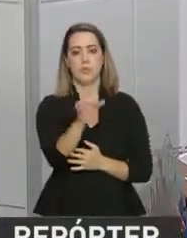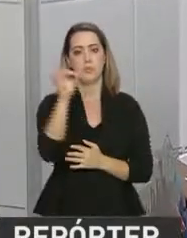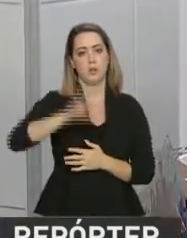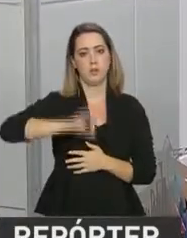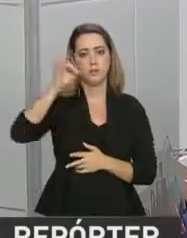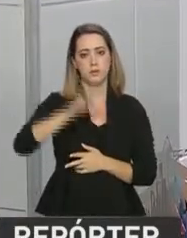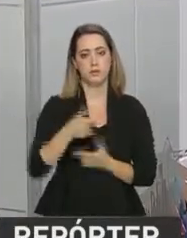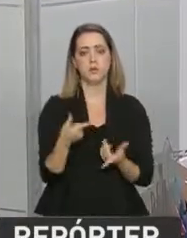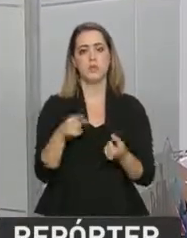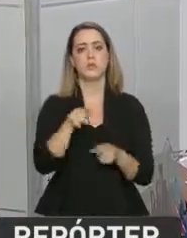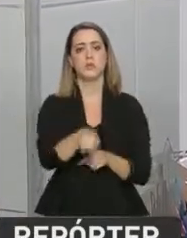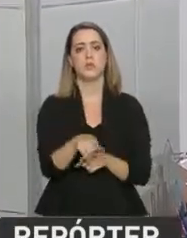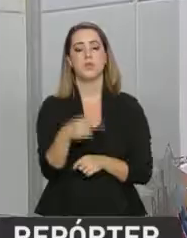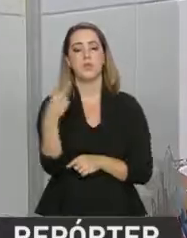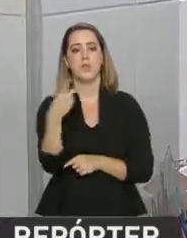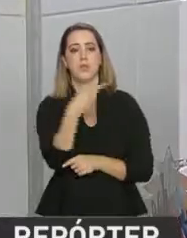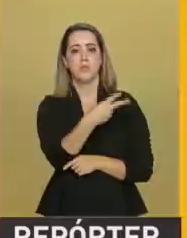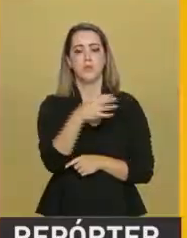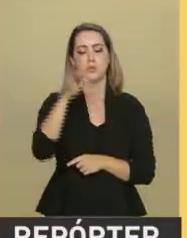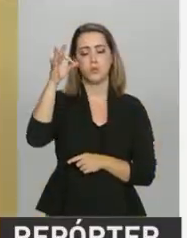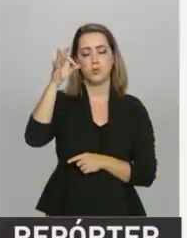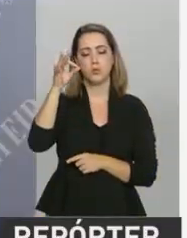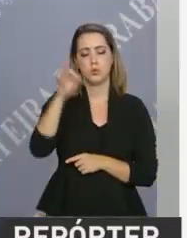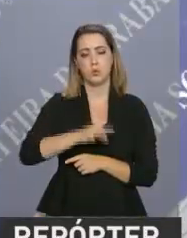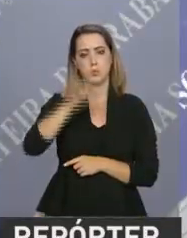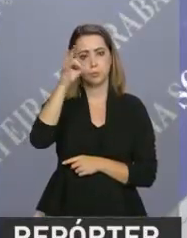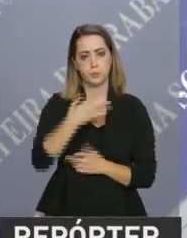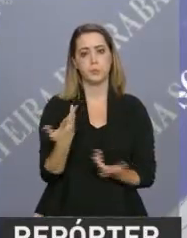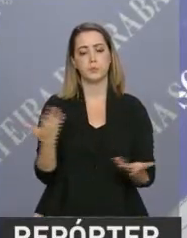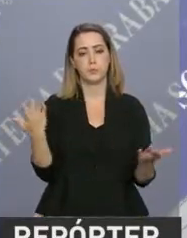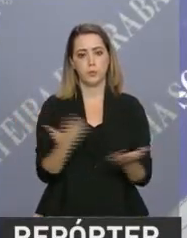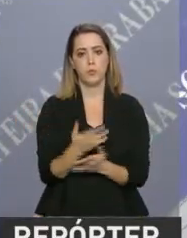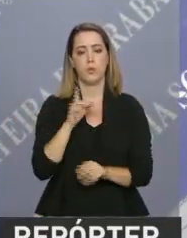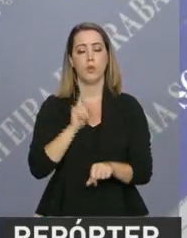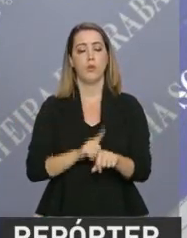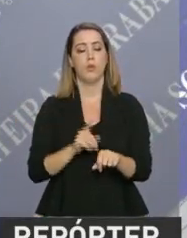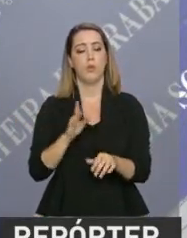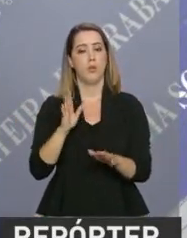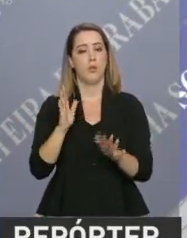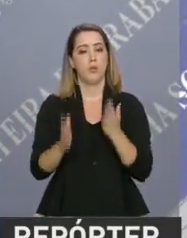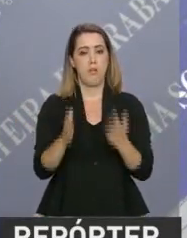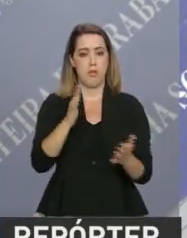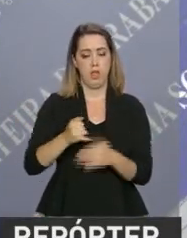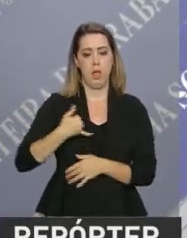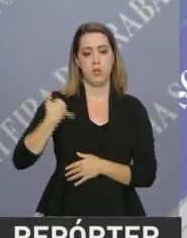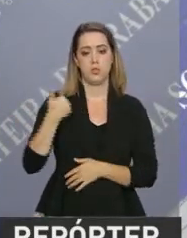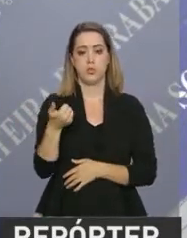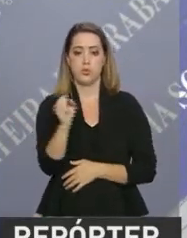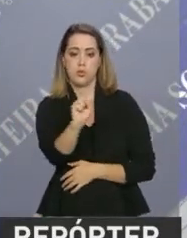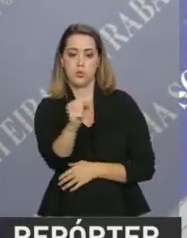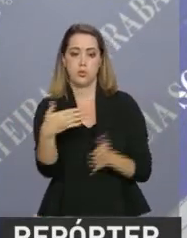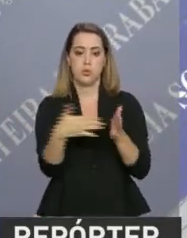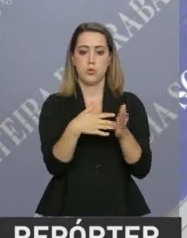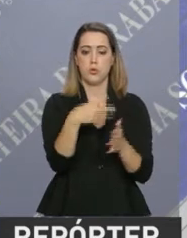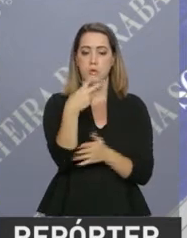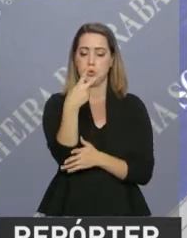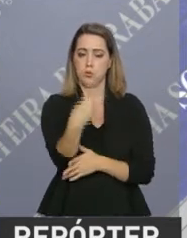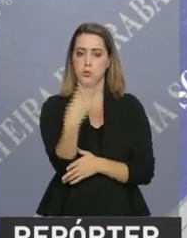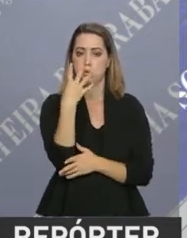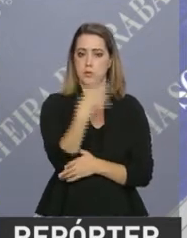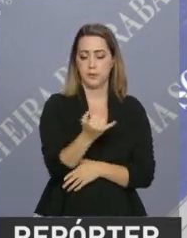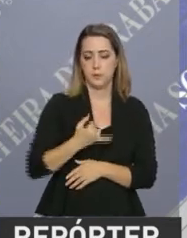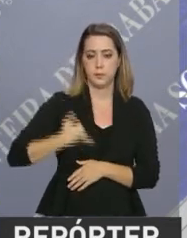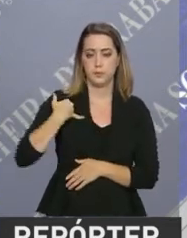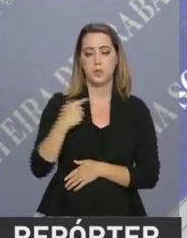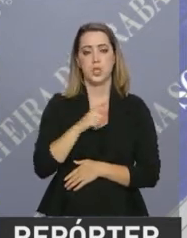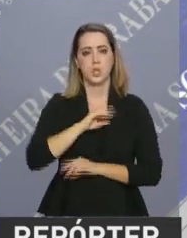para 22 e meio por cento a faixa etária entre 18 a 24 anos tenha maior incidência